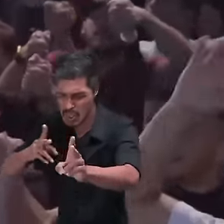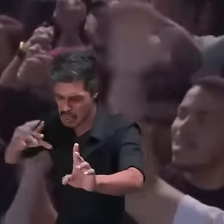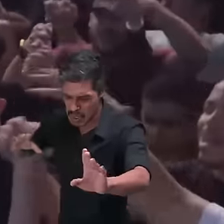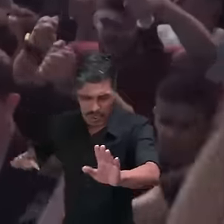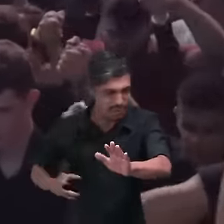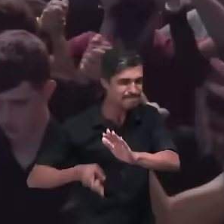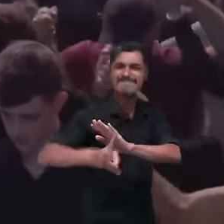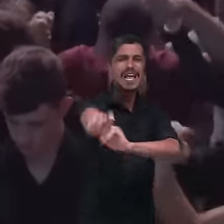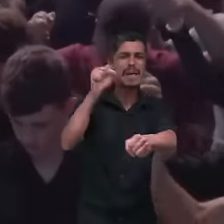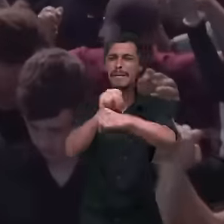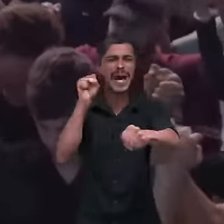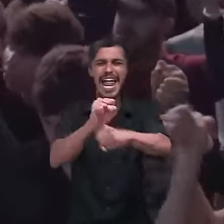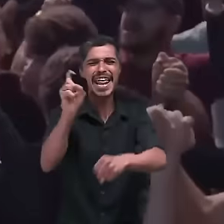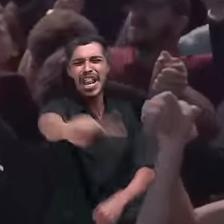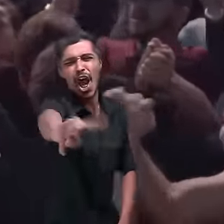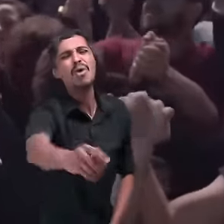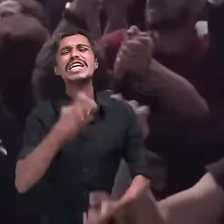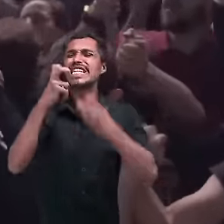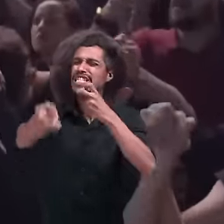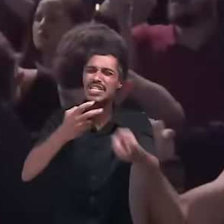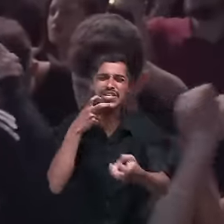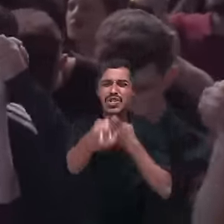Não para, não para.